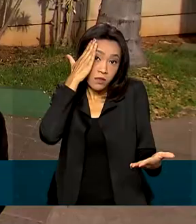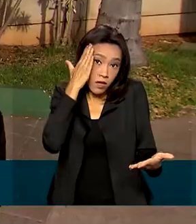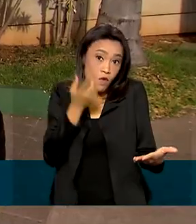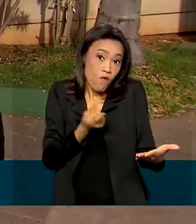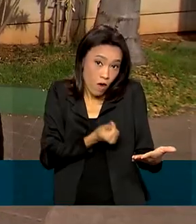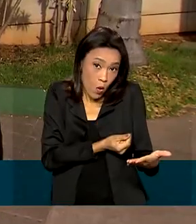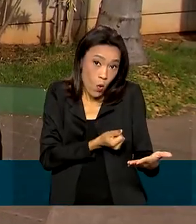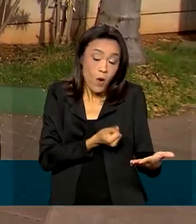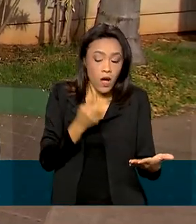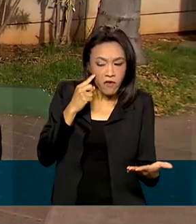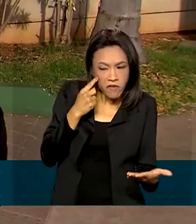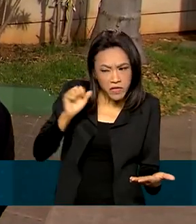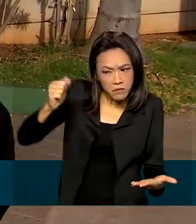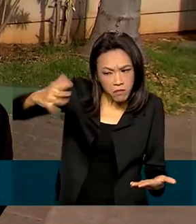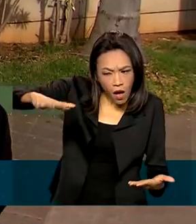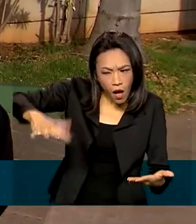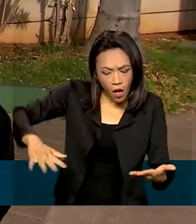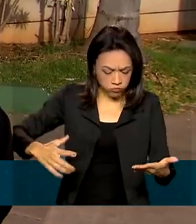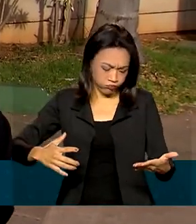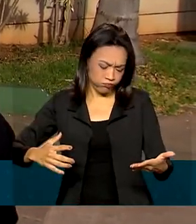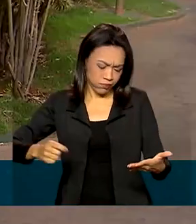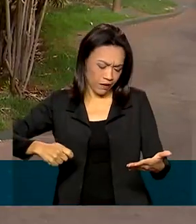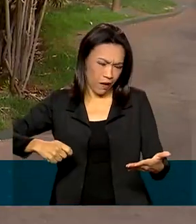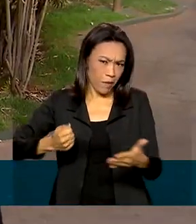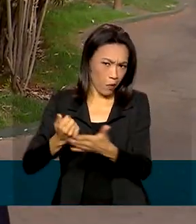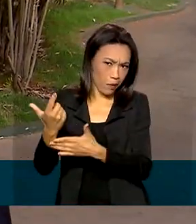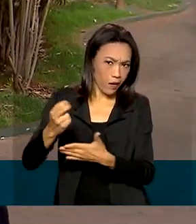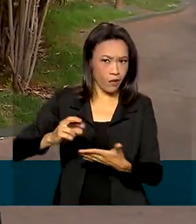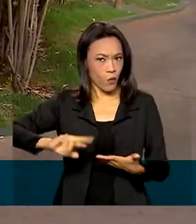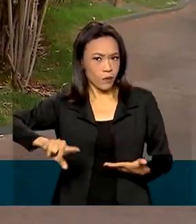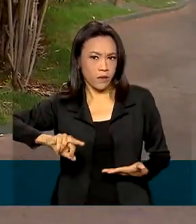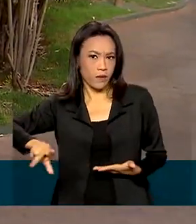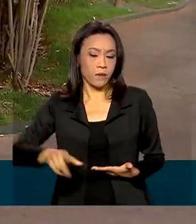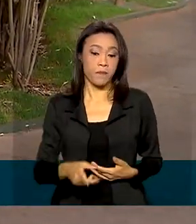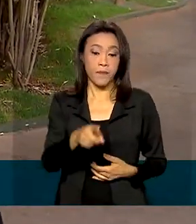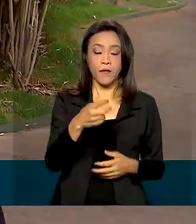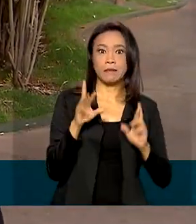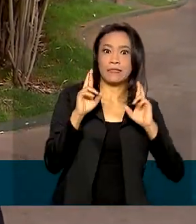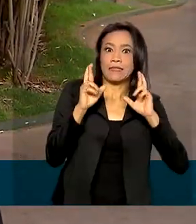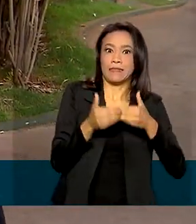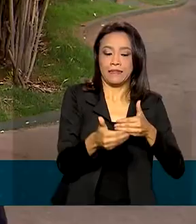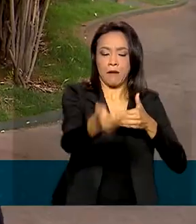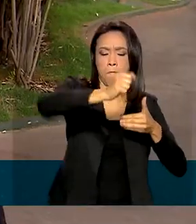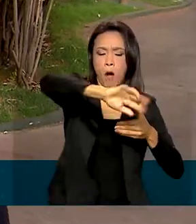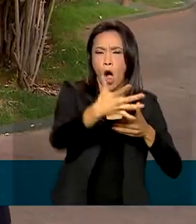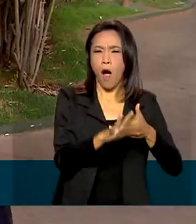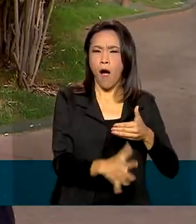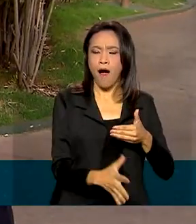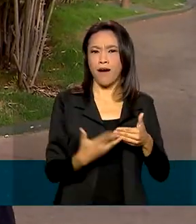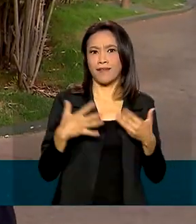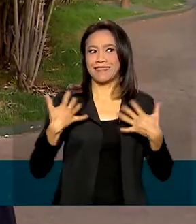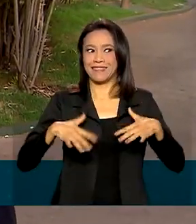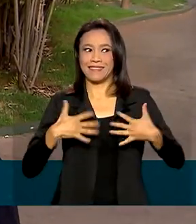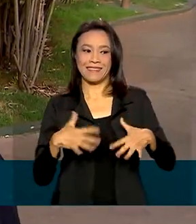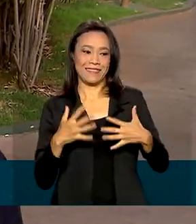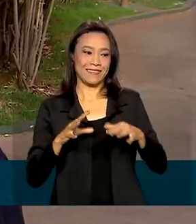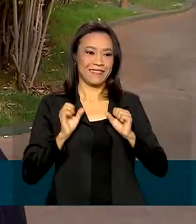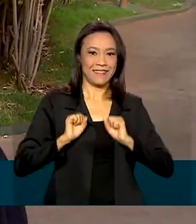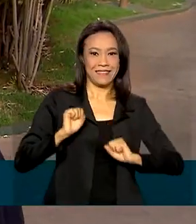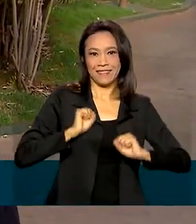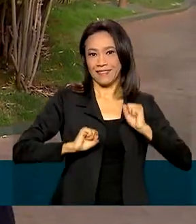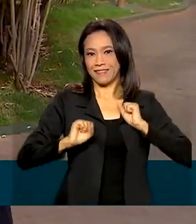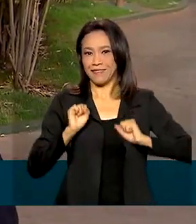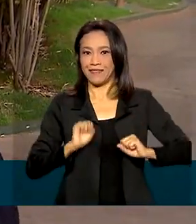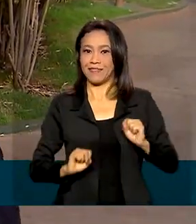vejo se tá compensando ou não. Minha expectativa para Black Friday esse ano, ela tá muito alta, né? Tanto porque eu vendo